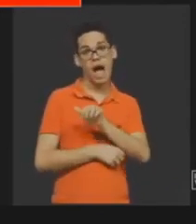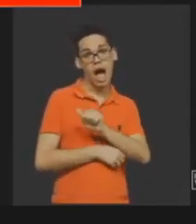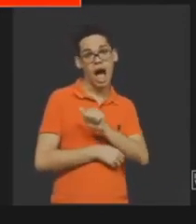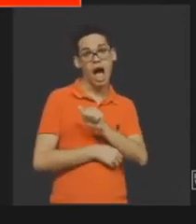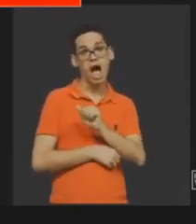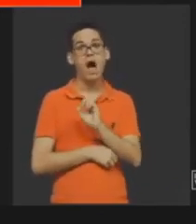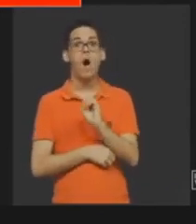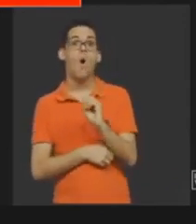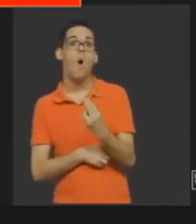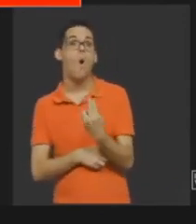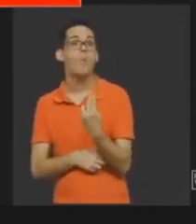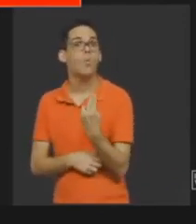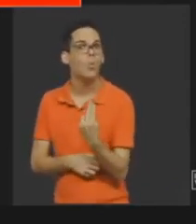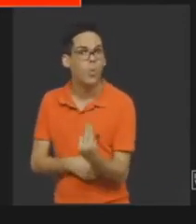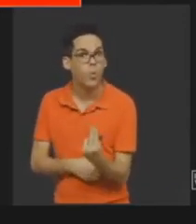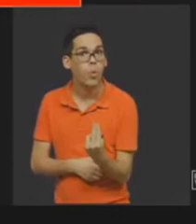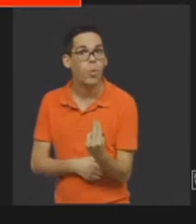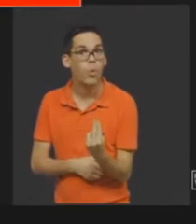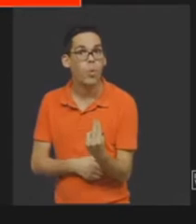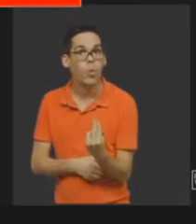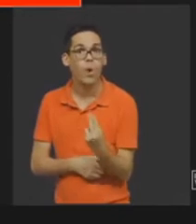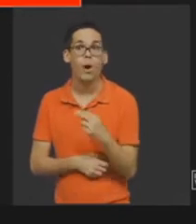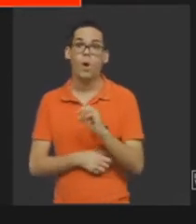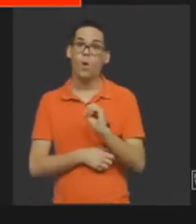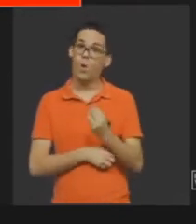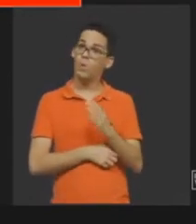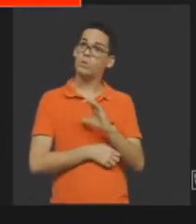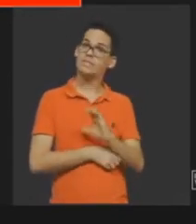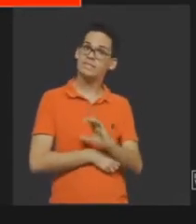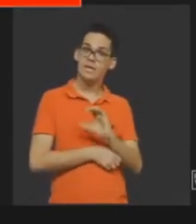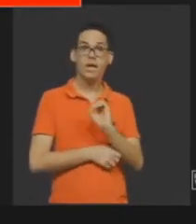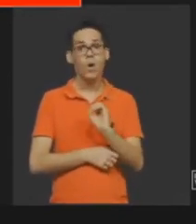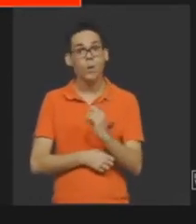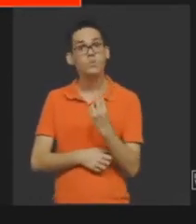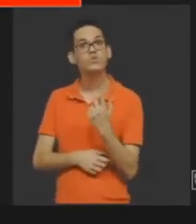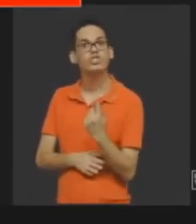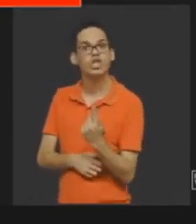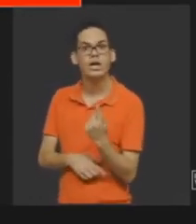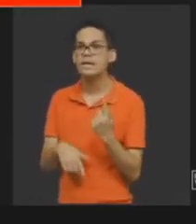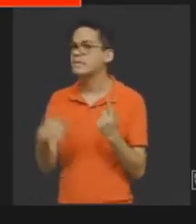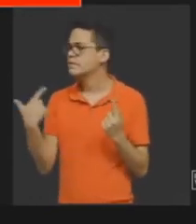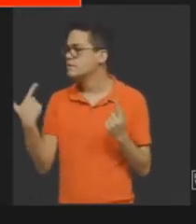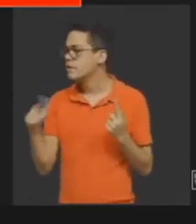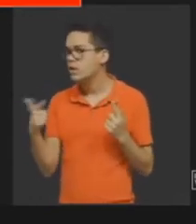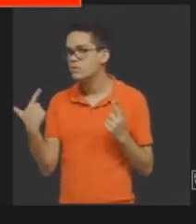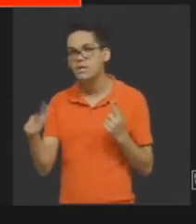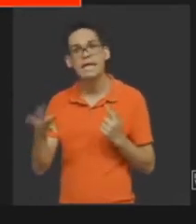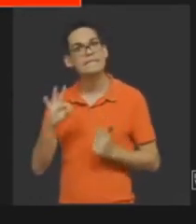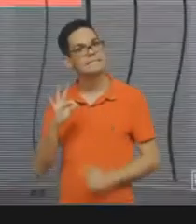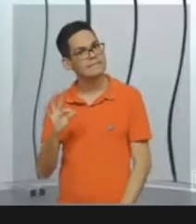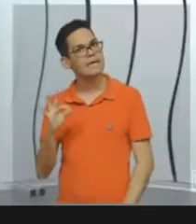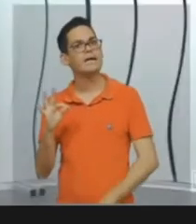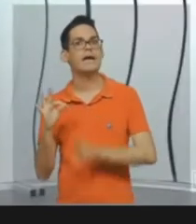vai ser uracila, ou citosina, ou guanina. Não vai ter timina no